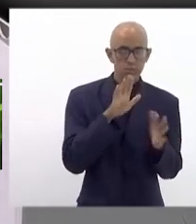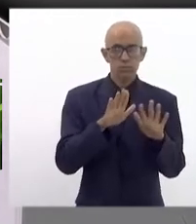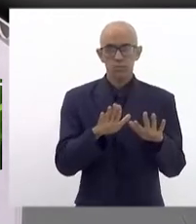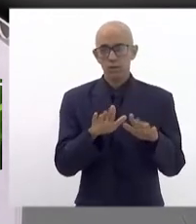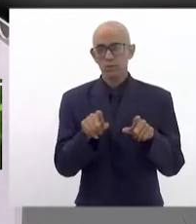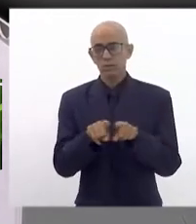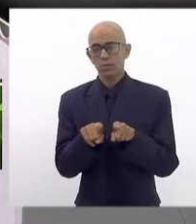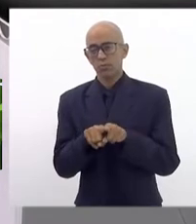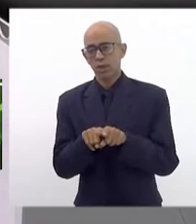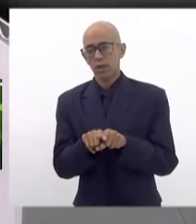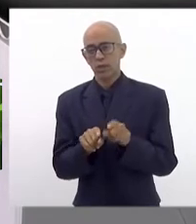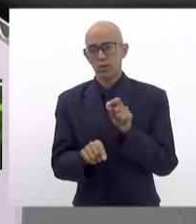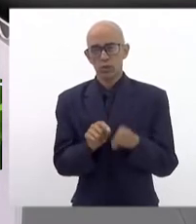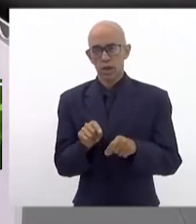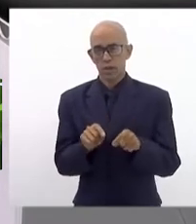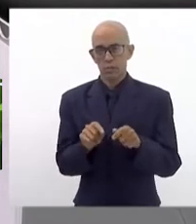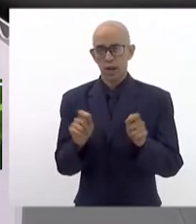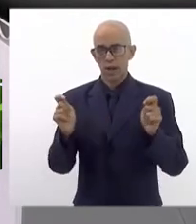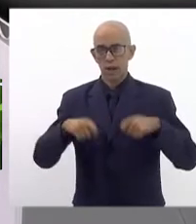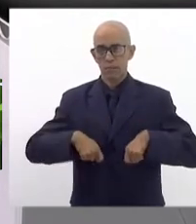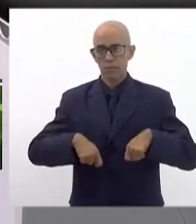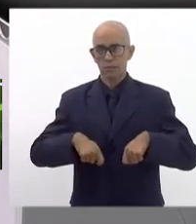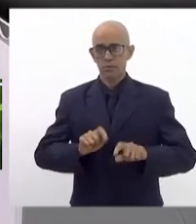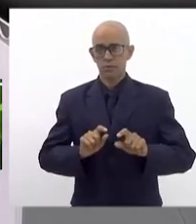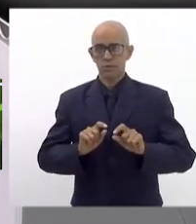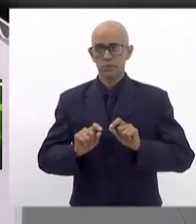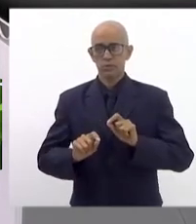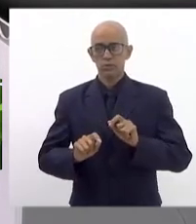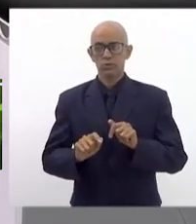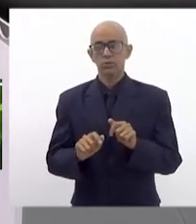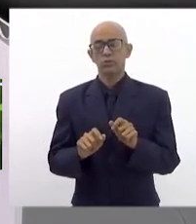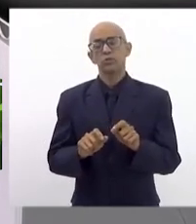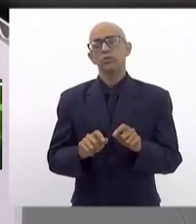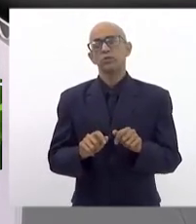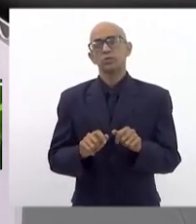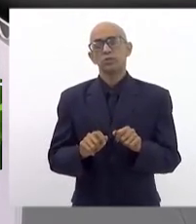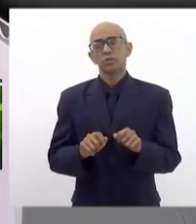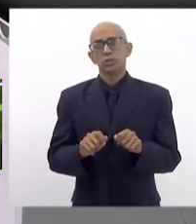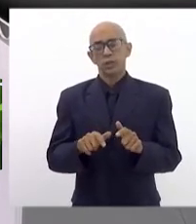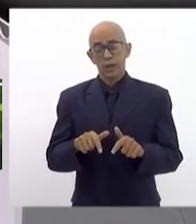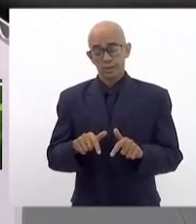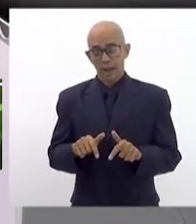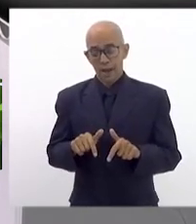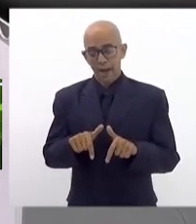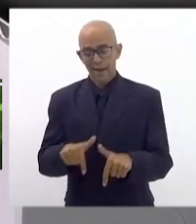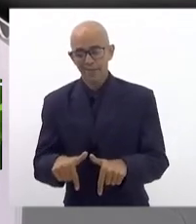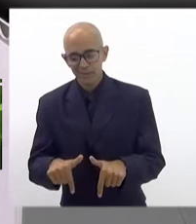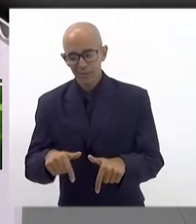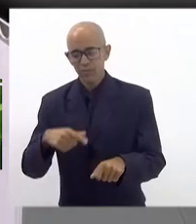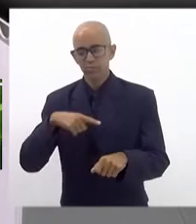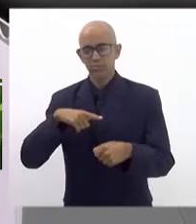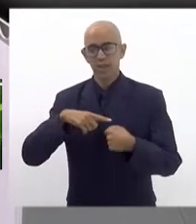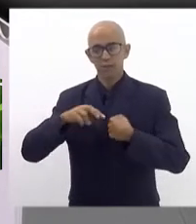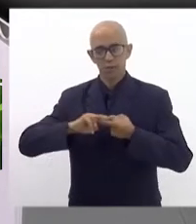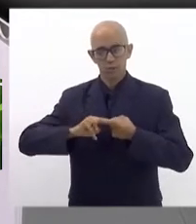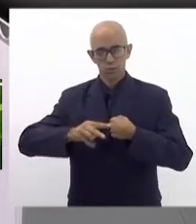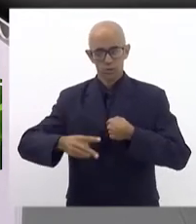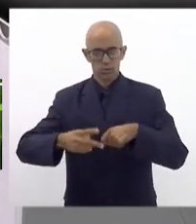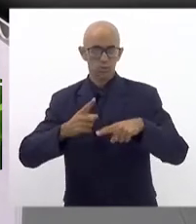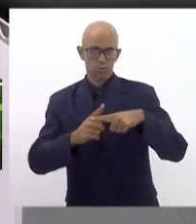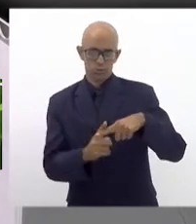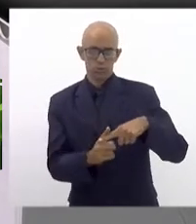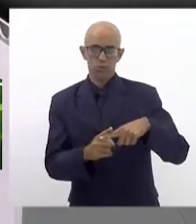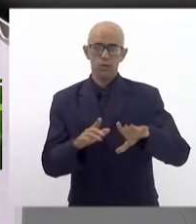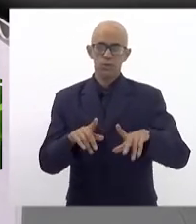mas também pela possibilidade de que essa iniciativa resulte em alguma coisa, na medida em